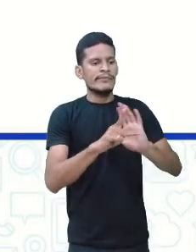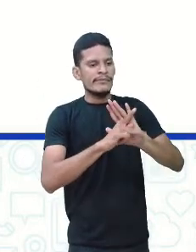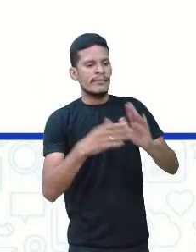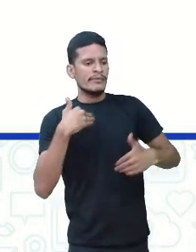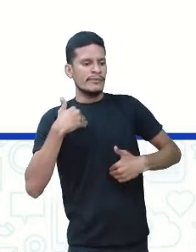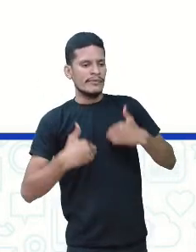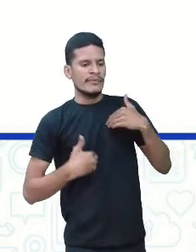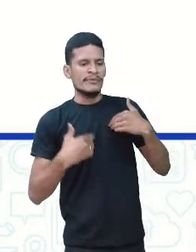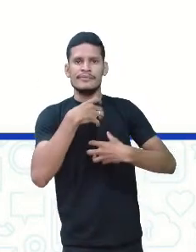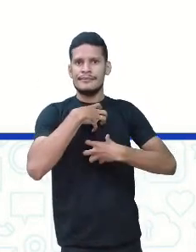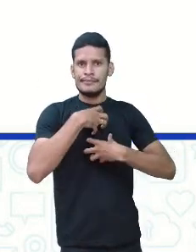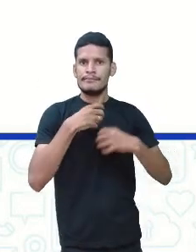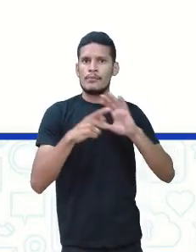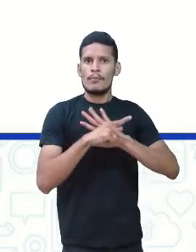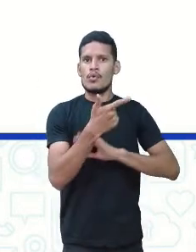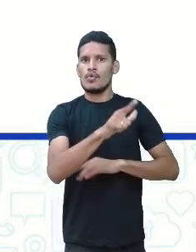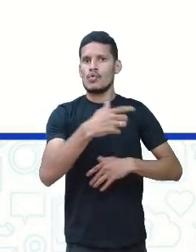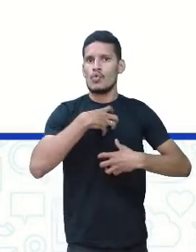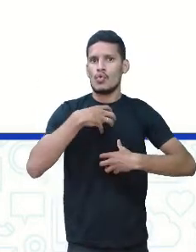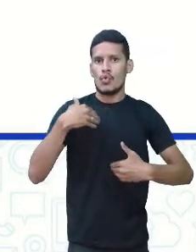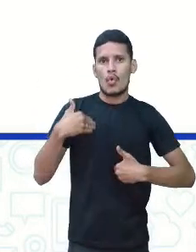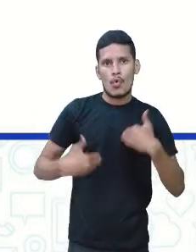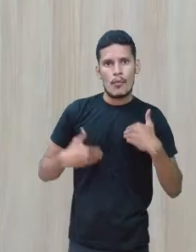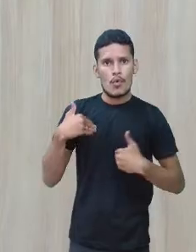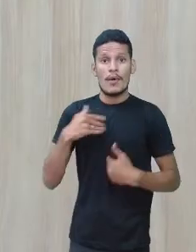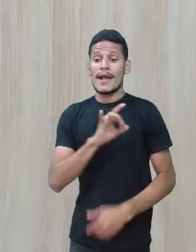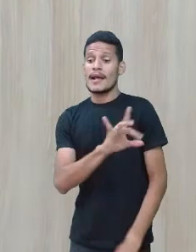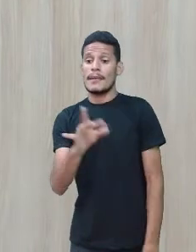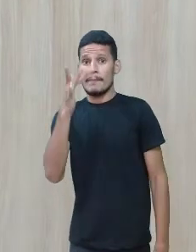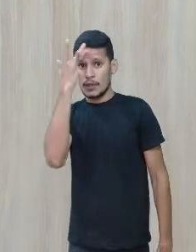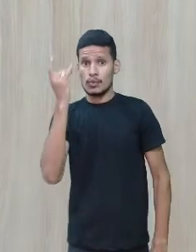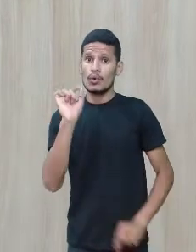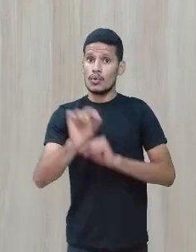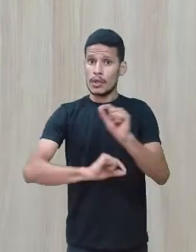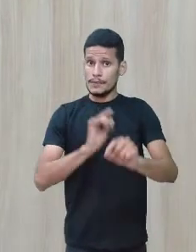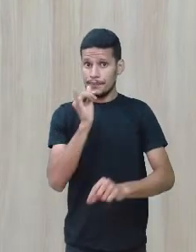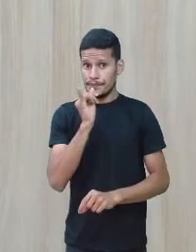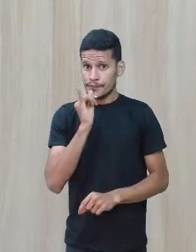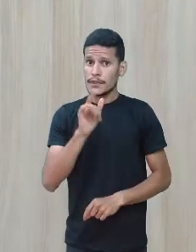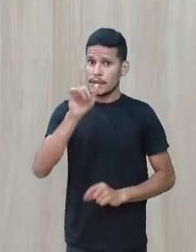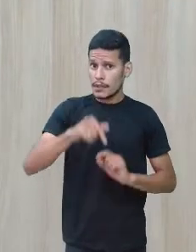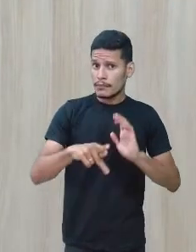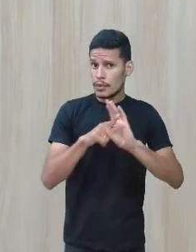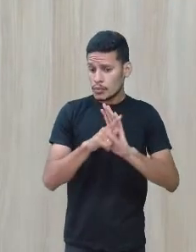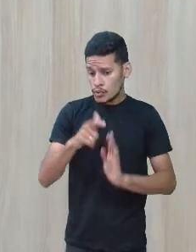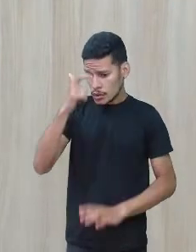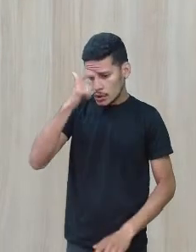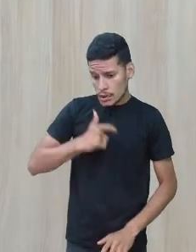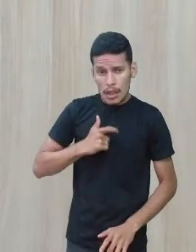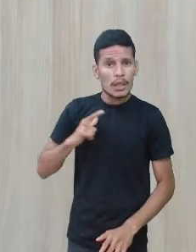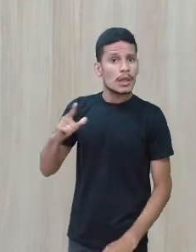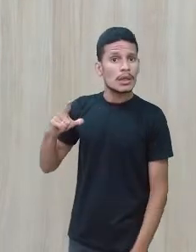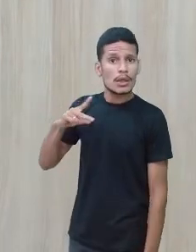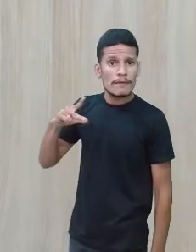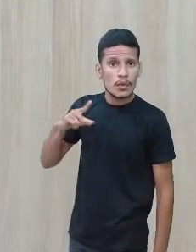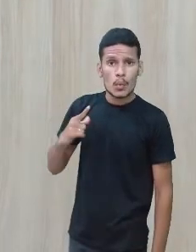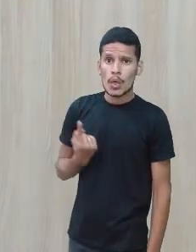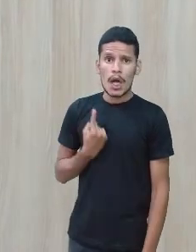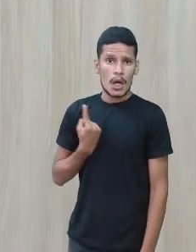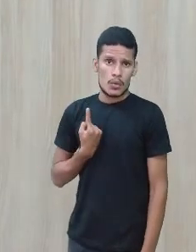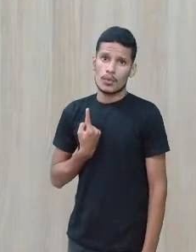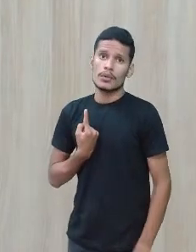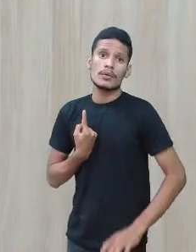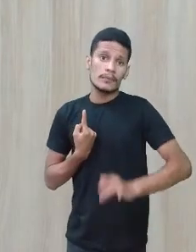Então, nada mais é do que, eu estou falando aí que cada pessoa, ela é um ser, né, individual. Por mais que a gente